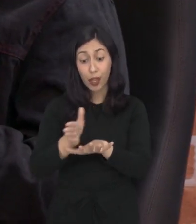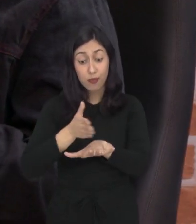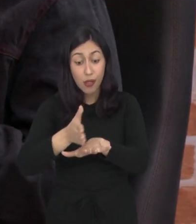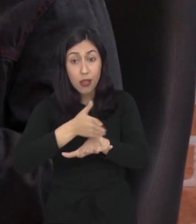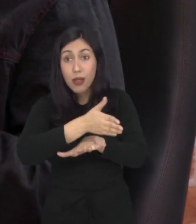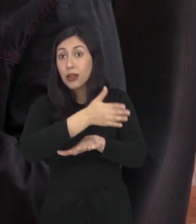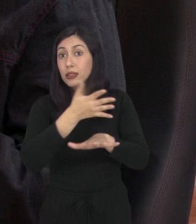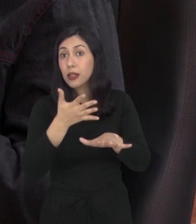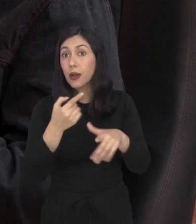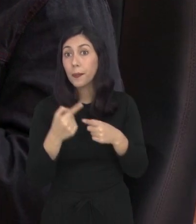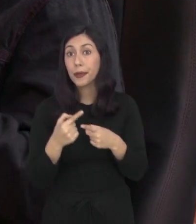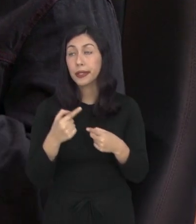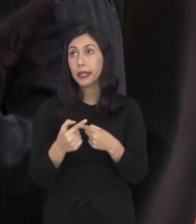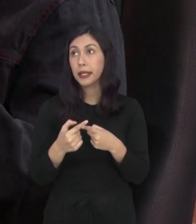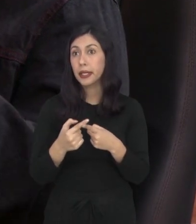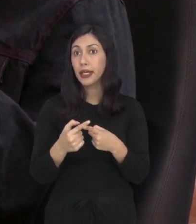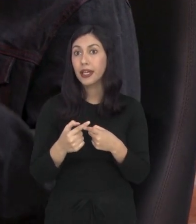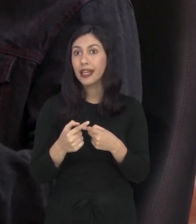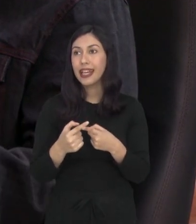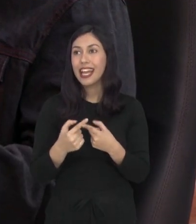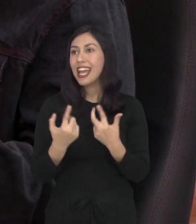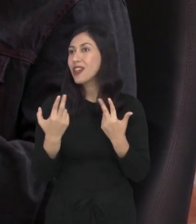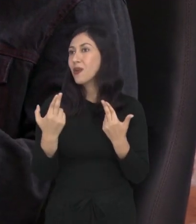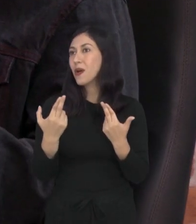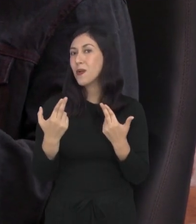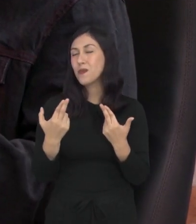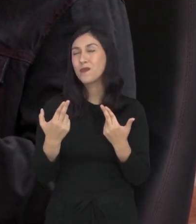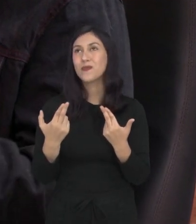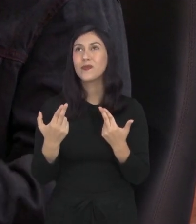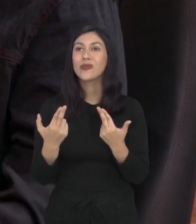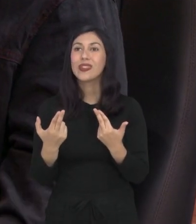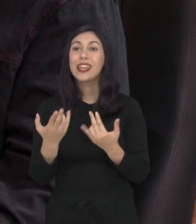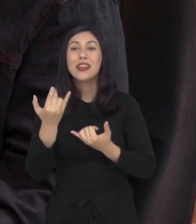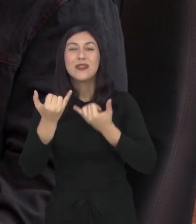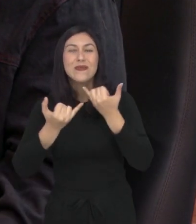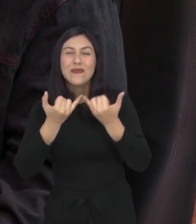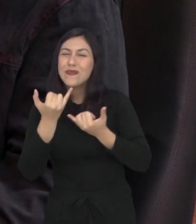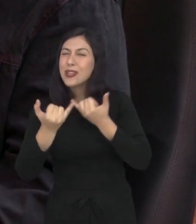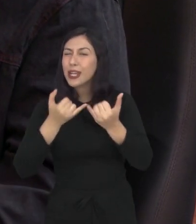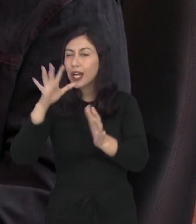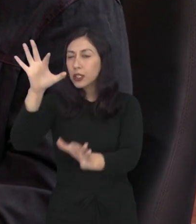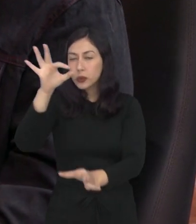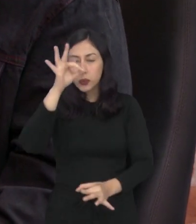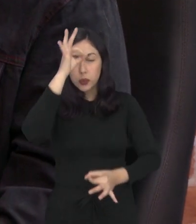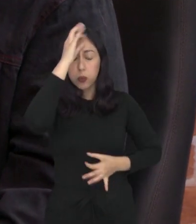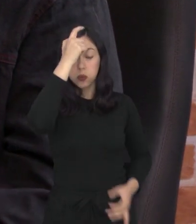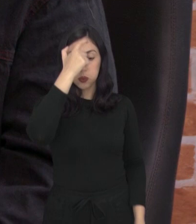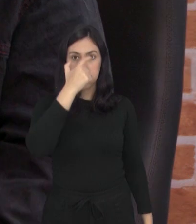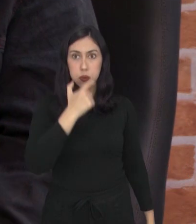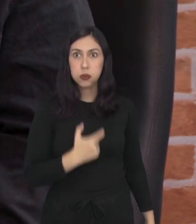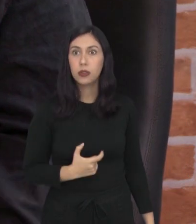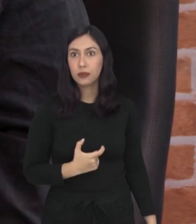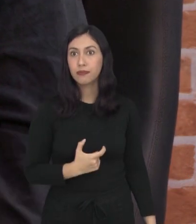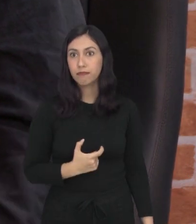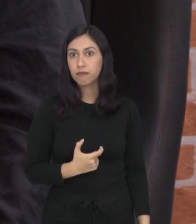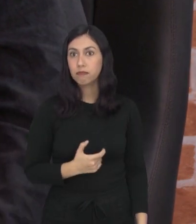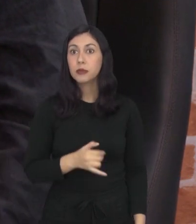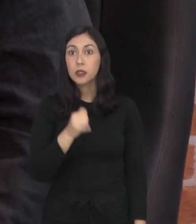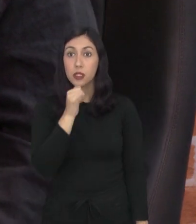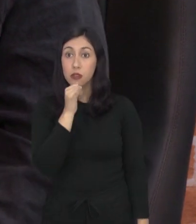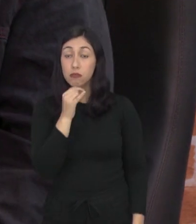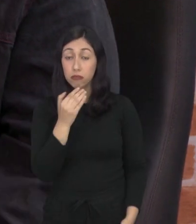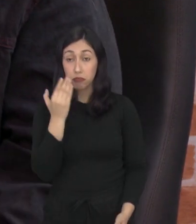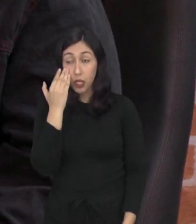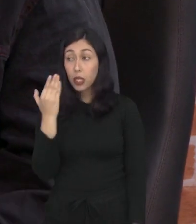RPG é basicamente brincar de atuar. É você brincar de interpretar alguém. Por exemplo, a gente tá passando aqui as aberturas das